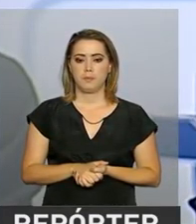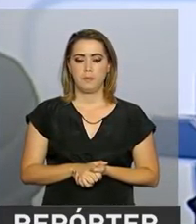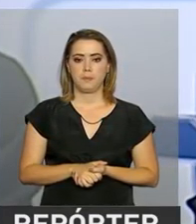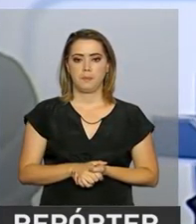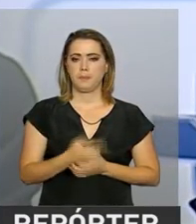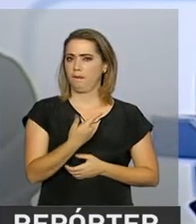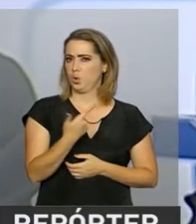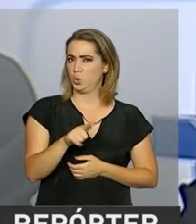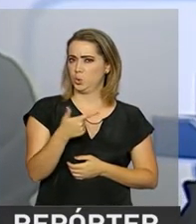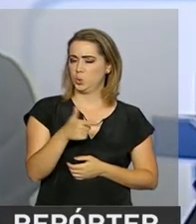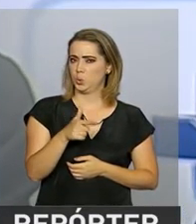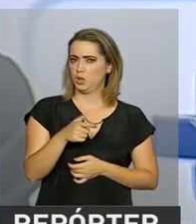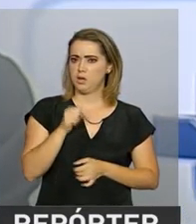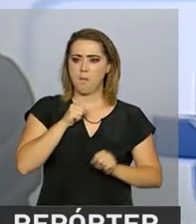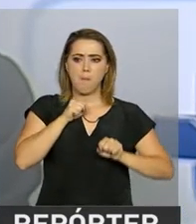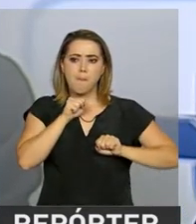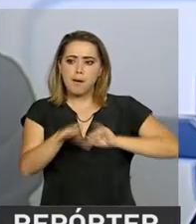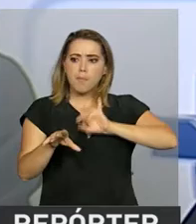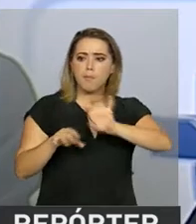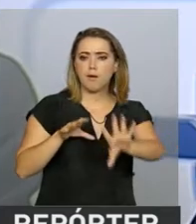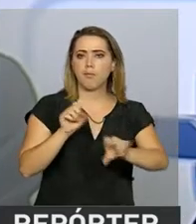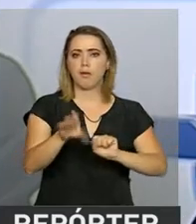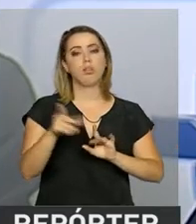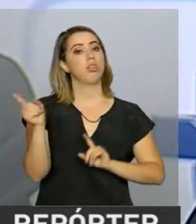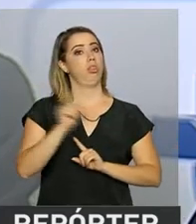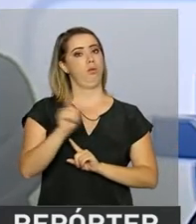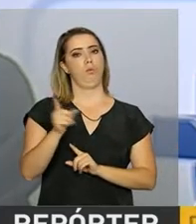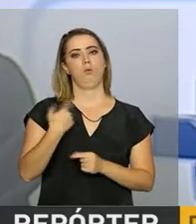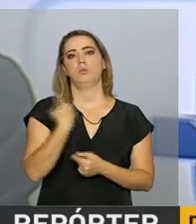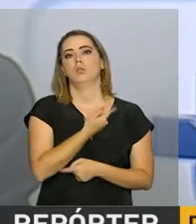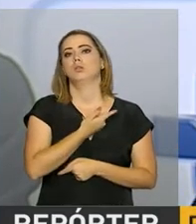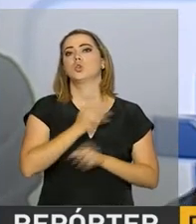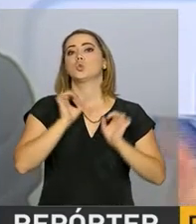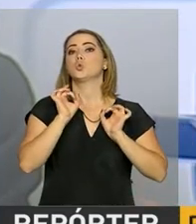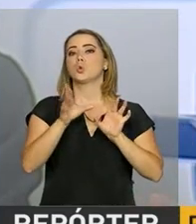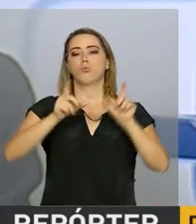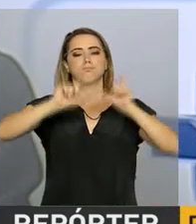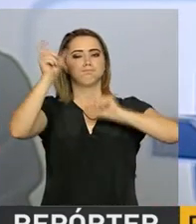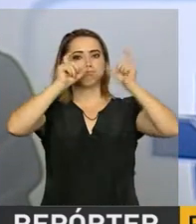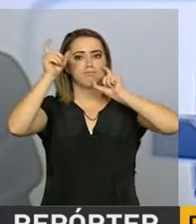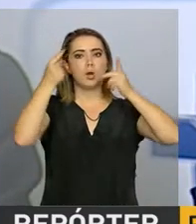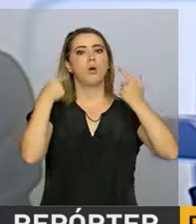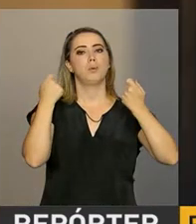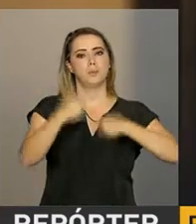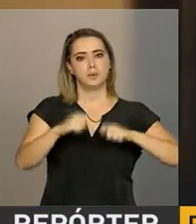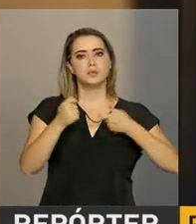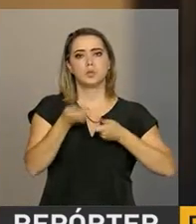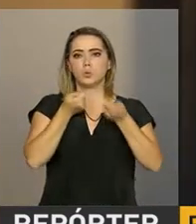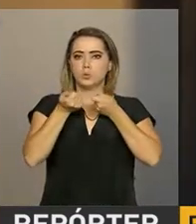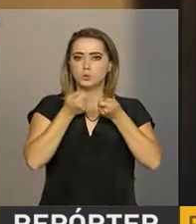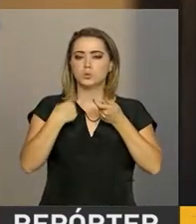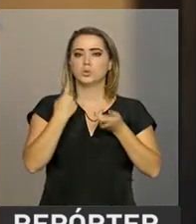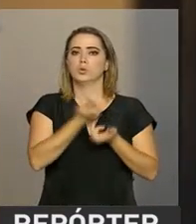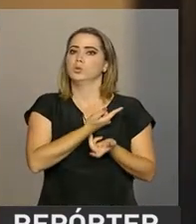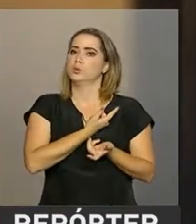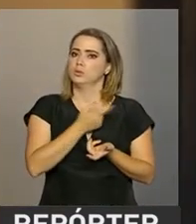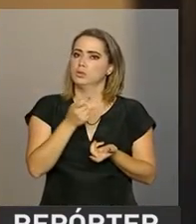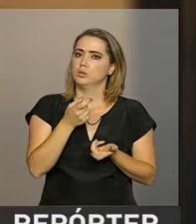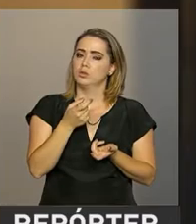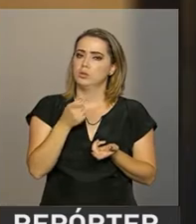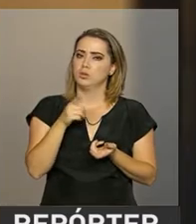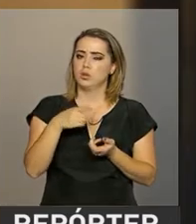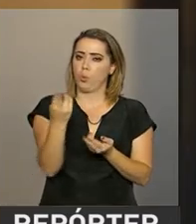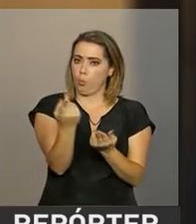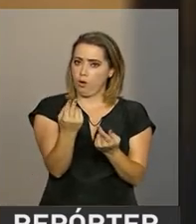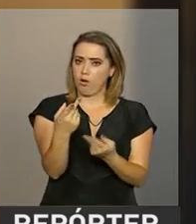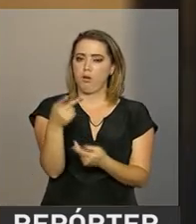Não temos uma epidemia, mas estamos em estado de alerta porque é preciso tomar as medidas adequadas para chegar no resultado que nós queremos de controle, a exemplo